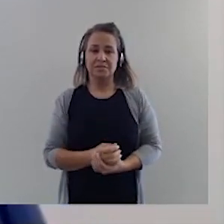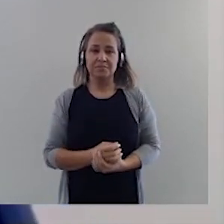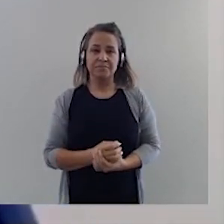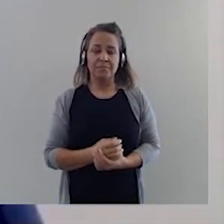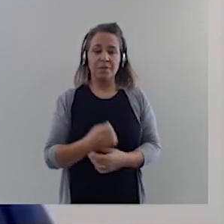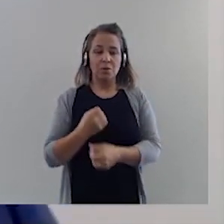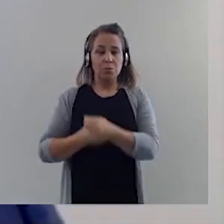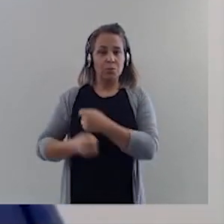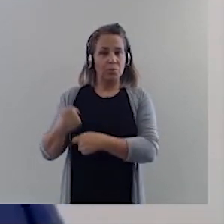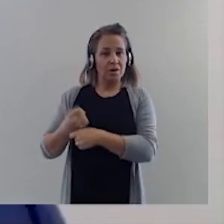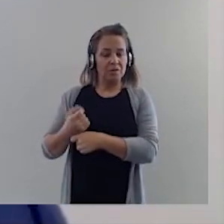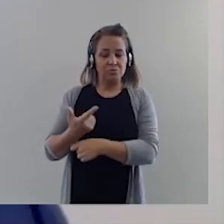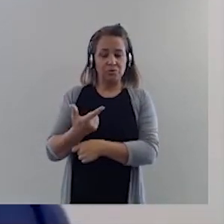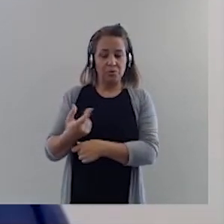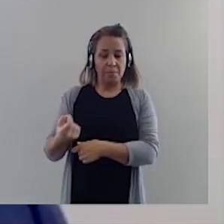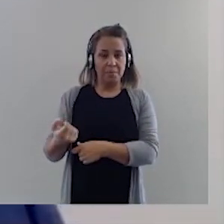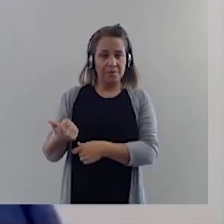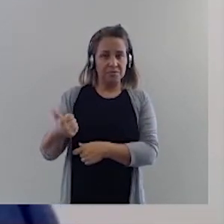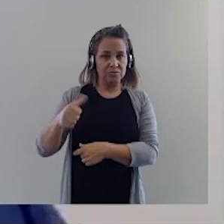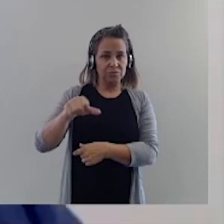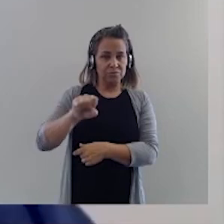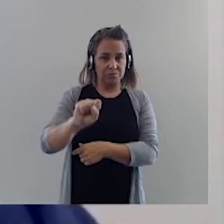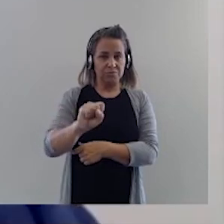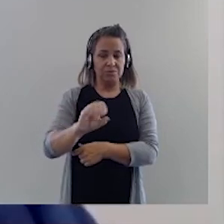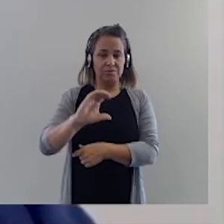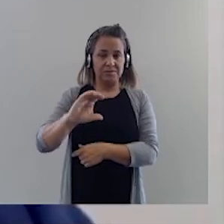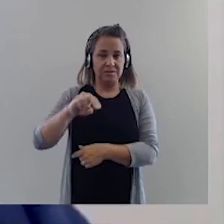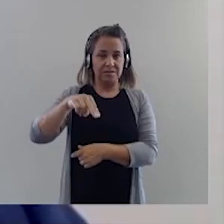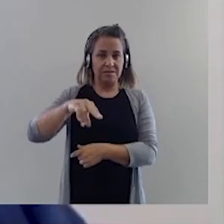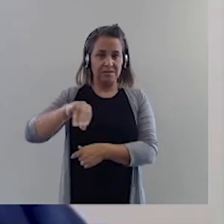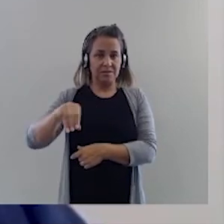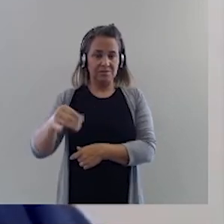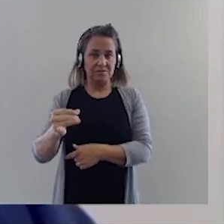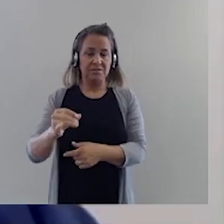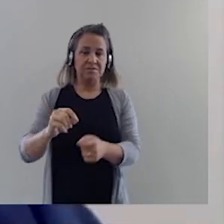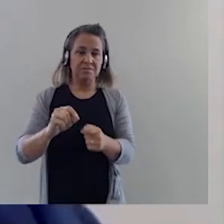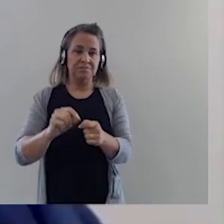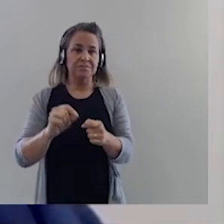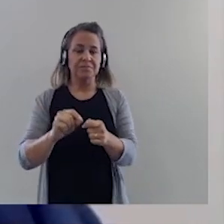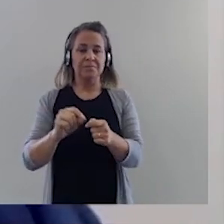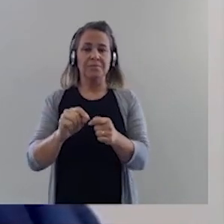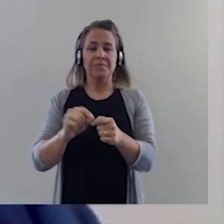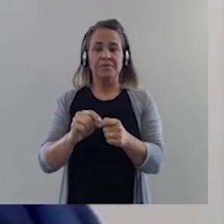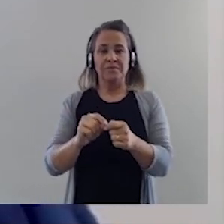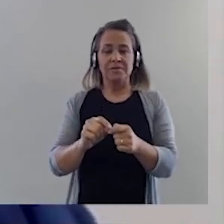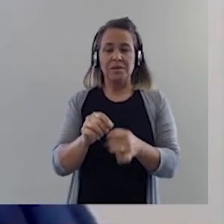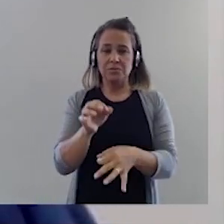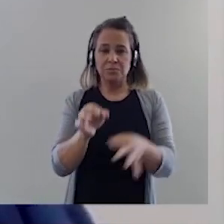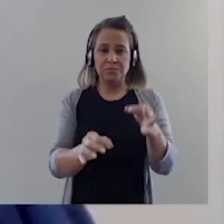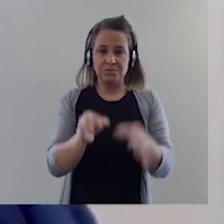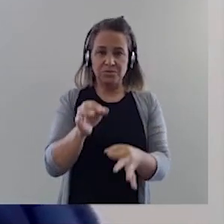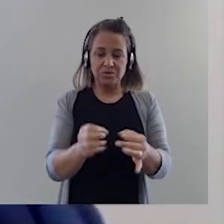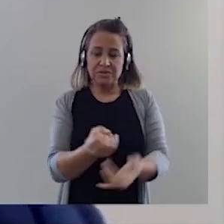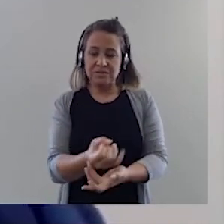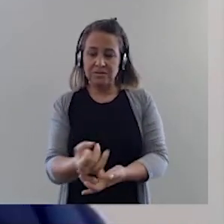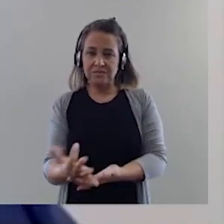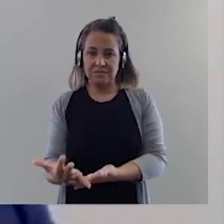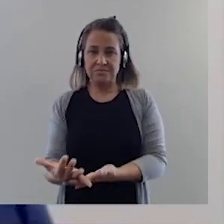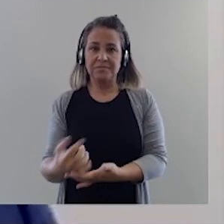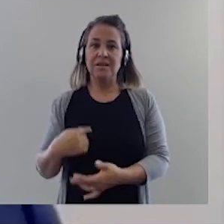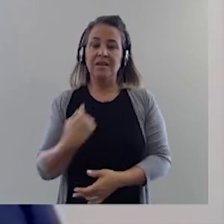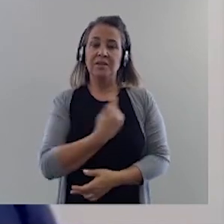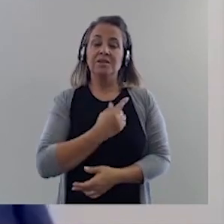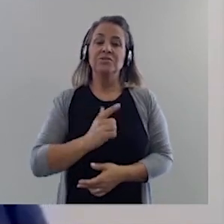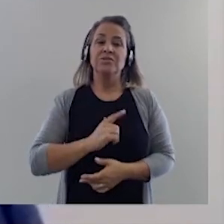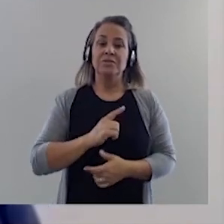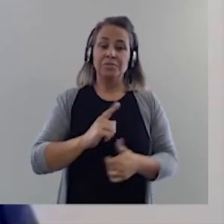em 2018, o CNJ fez o Justiça em Números, onde nós